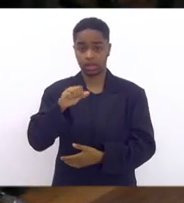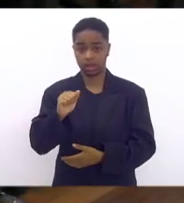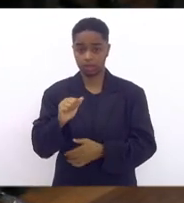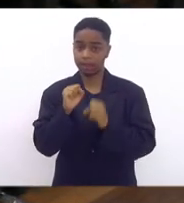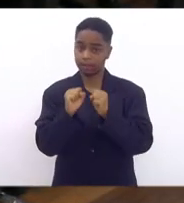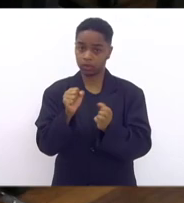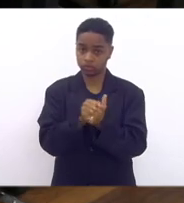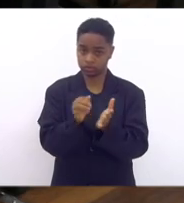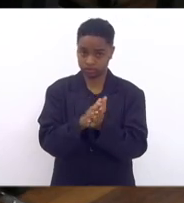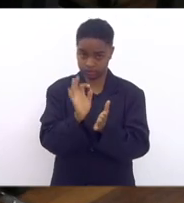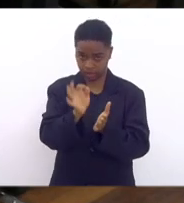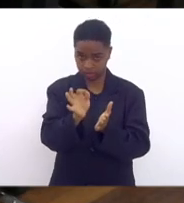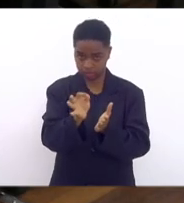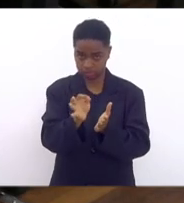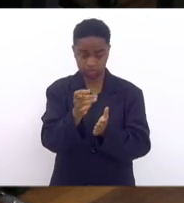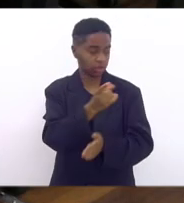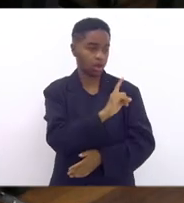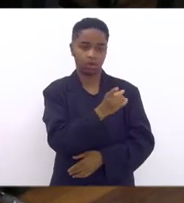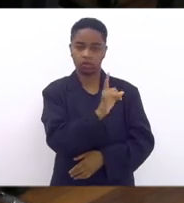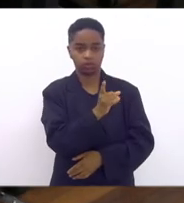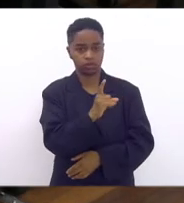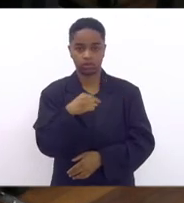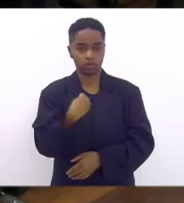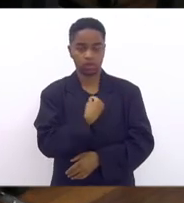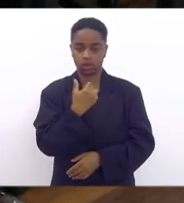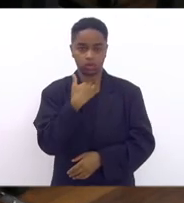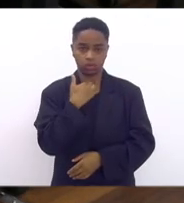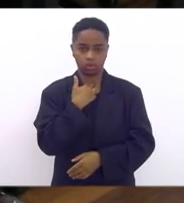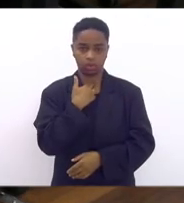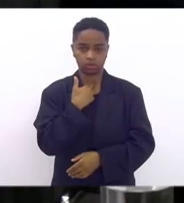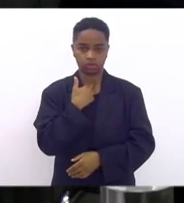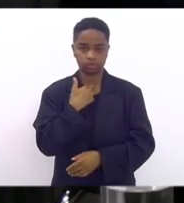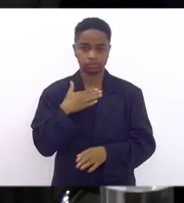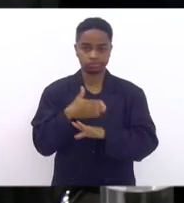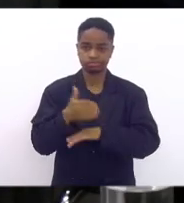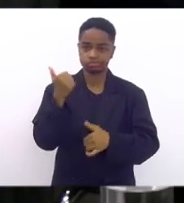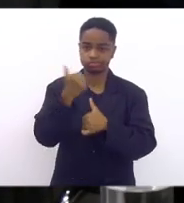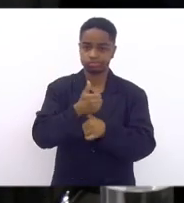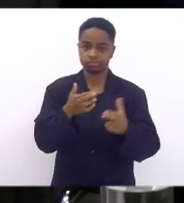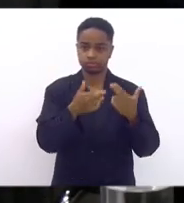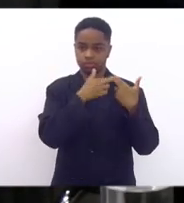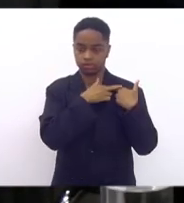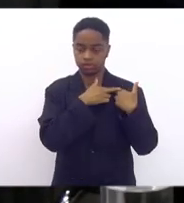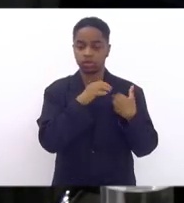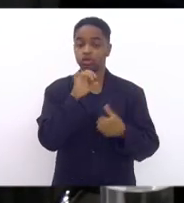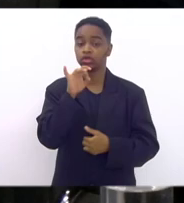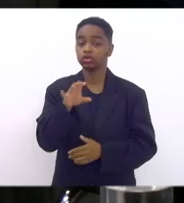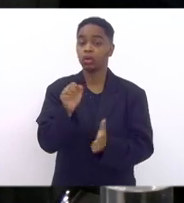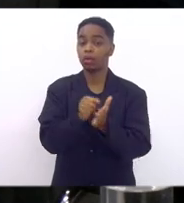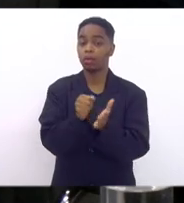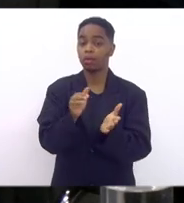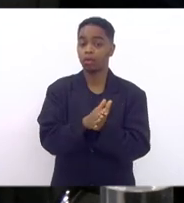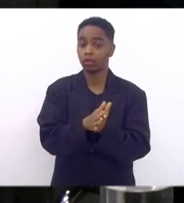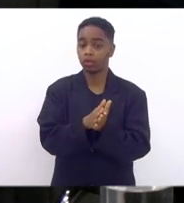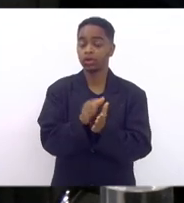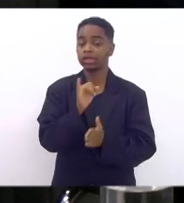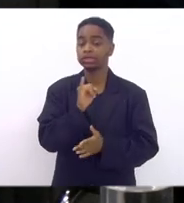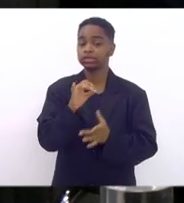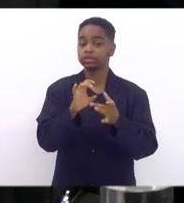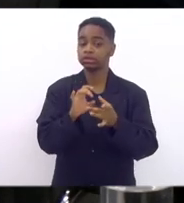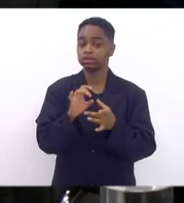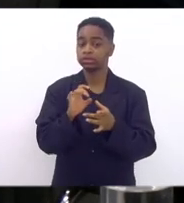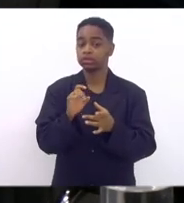licenciamento do Ibama isso que o senhor tá me dizendo não a gente não invade a competência quando é um ente licenciado só multa Quem